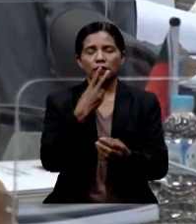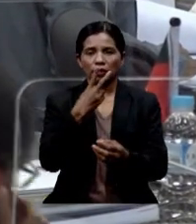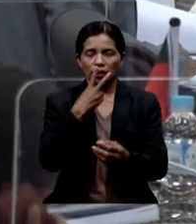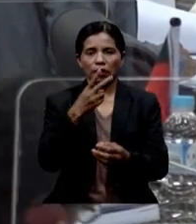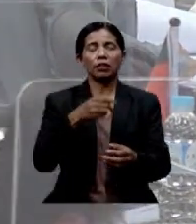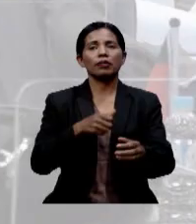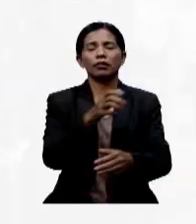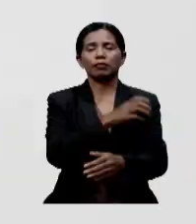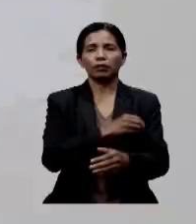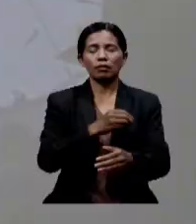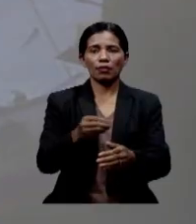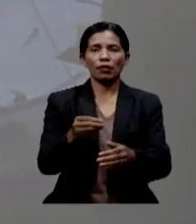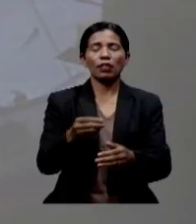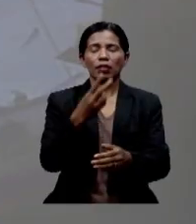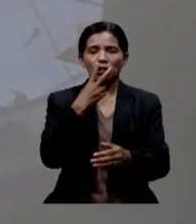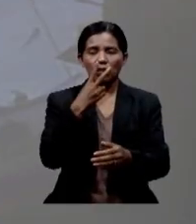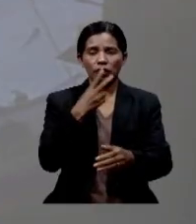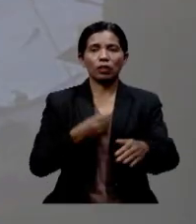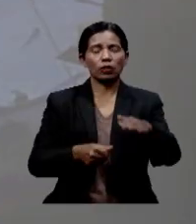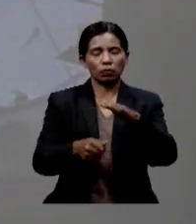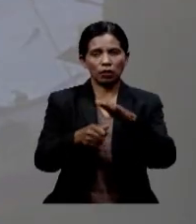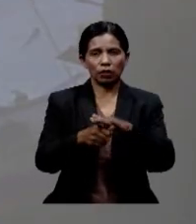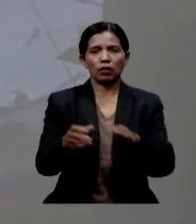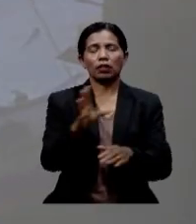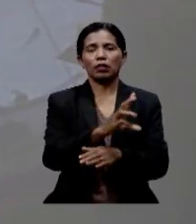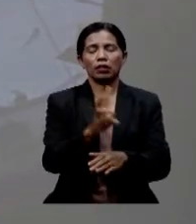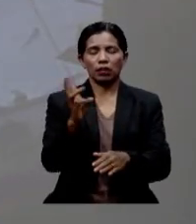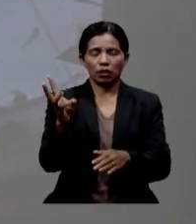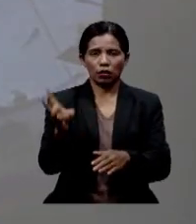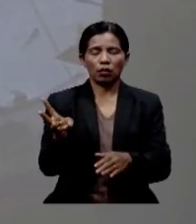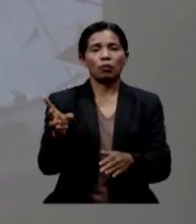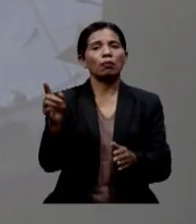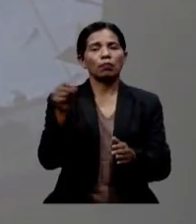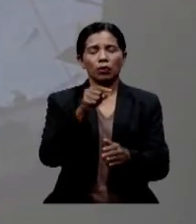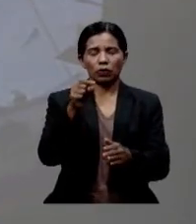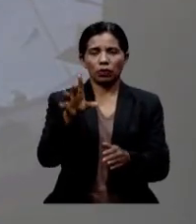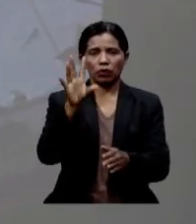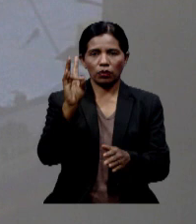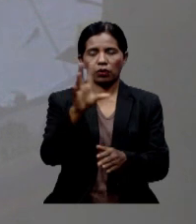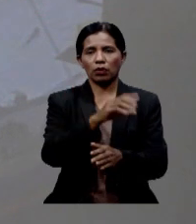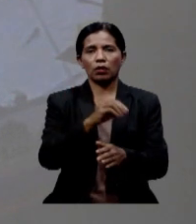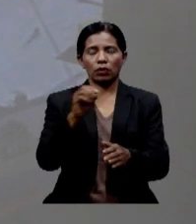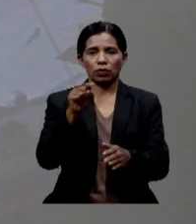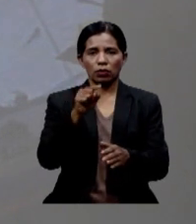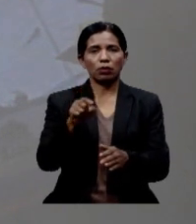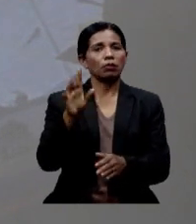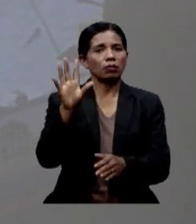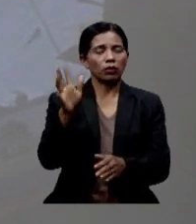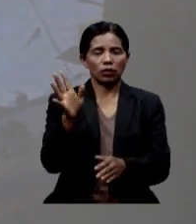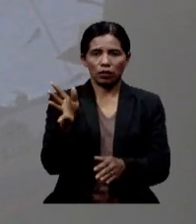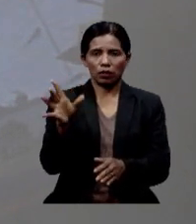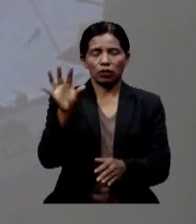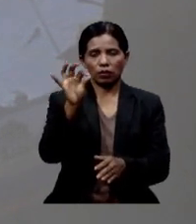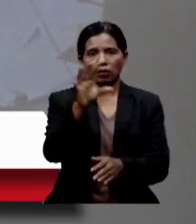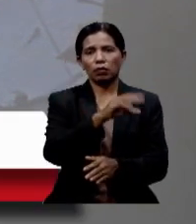né? Ninia alcatrão, né, magné? 30,8 miligramas e nicotina 1,57 até